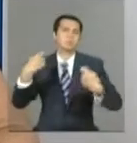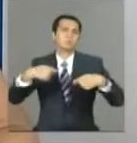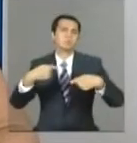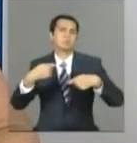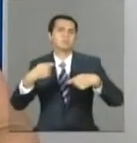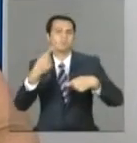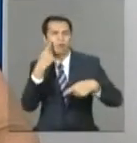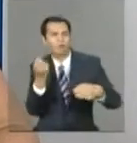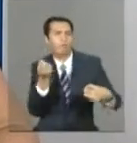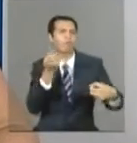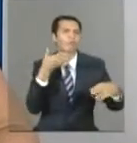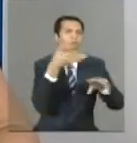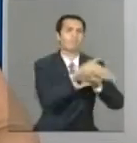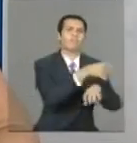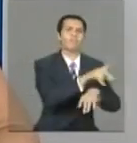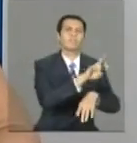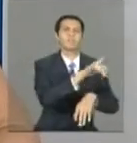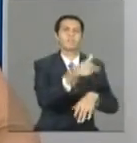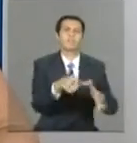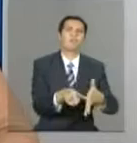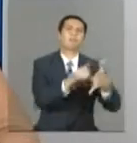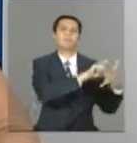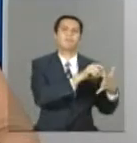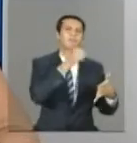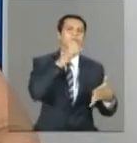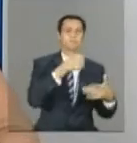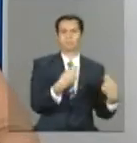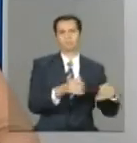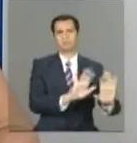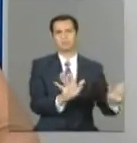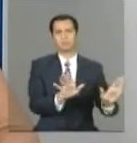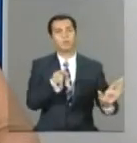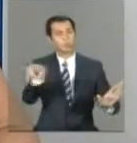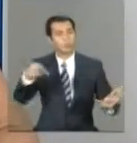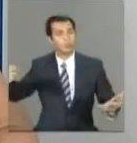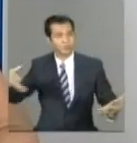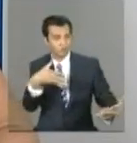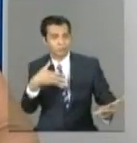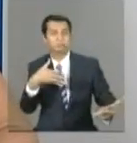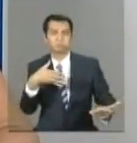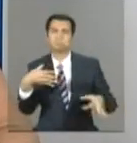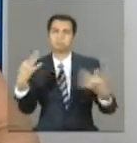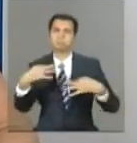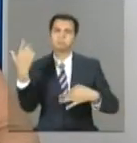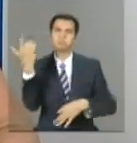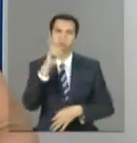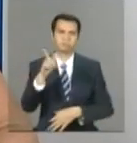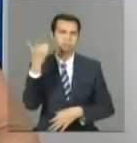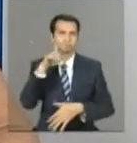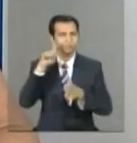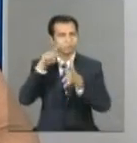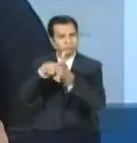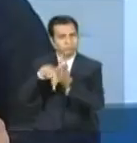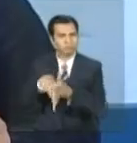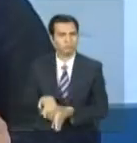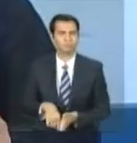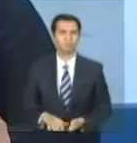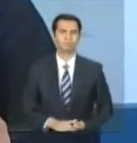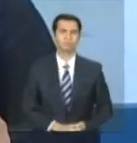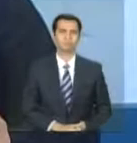recorrer a uma versão anterior para continuar trabalhando com a base do cadastro mesmo para fazer essas consultas.